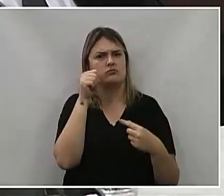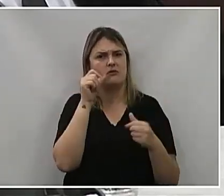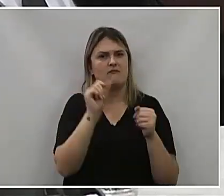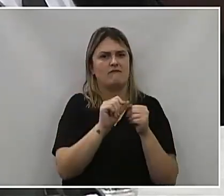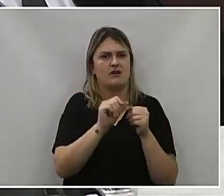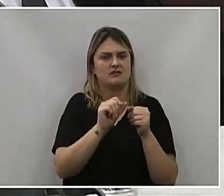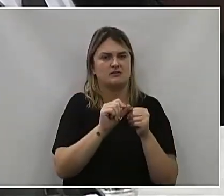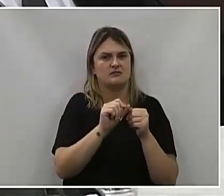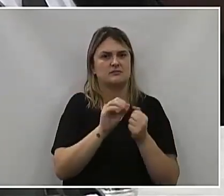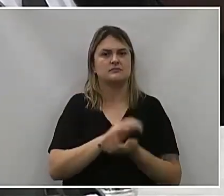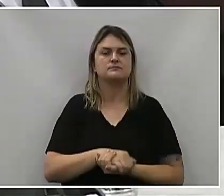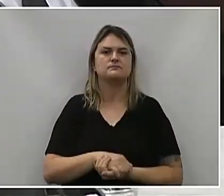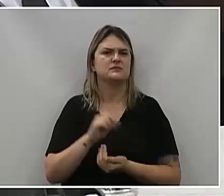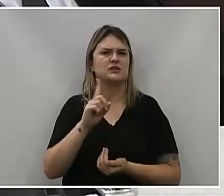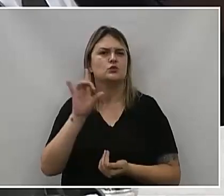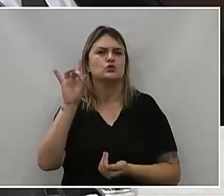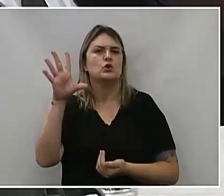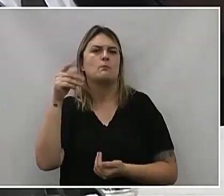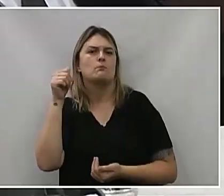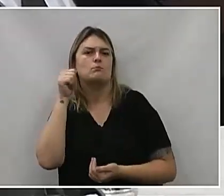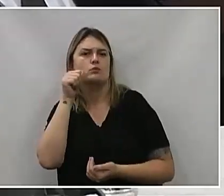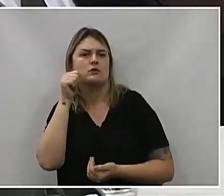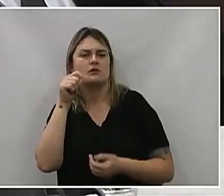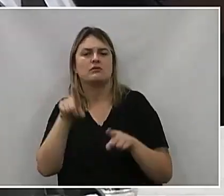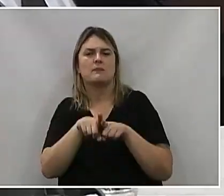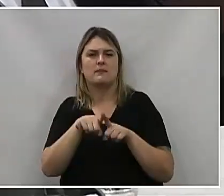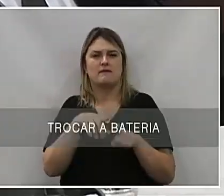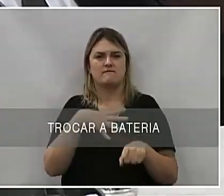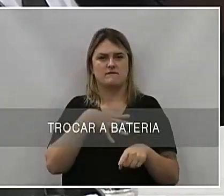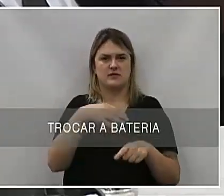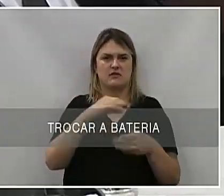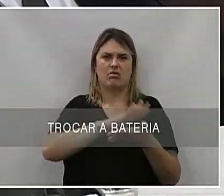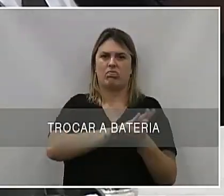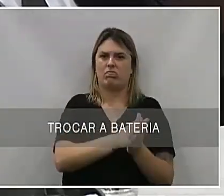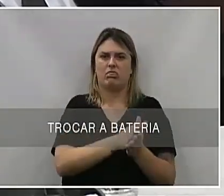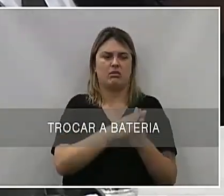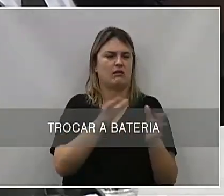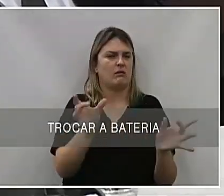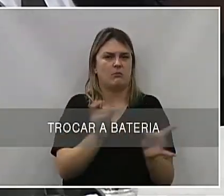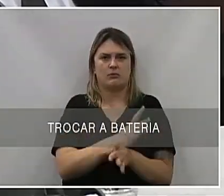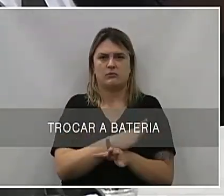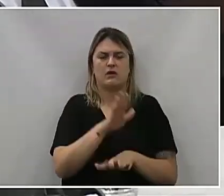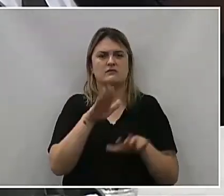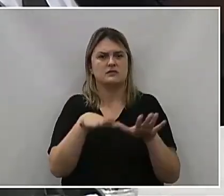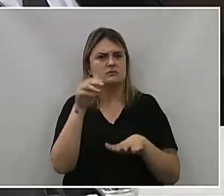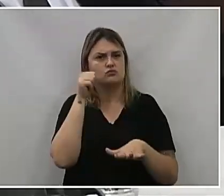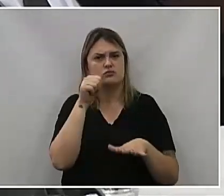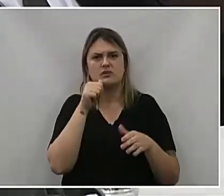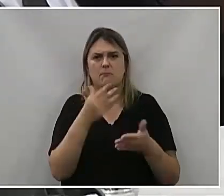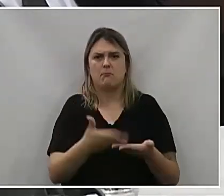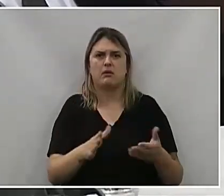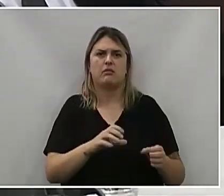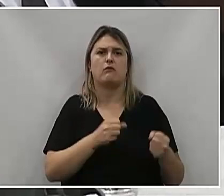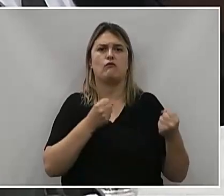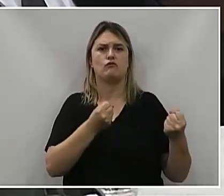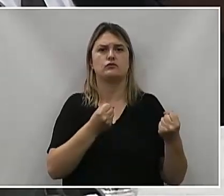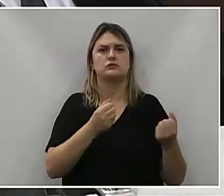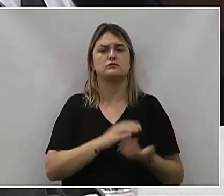muita gente. Não só da mulher, mas de seus filhos também. Destrói, acaba. Muitas delas perdem a força.